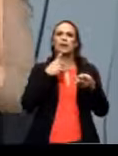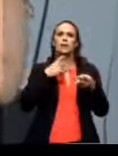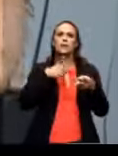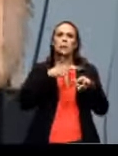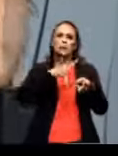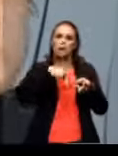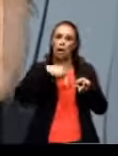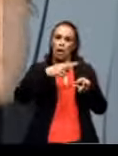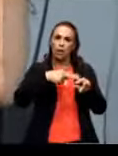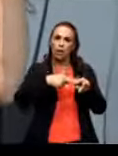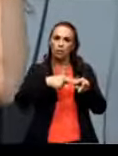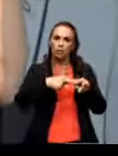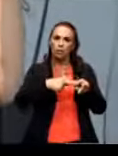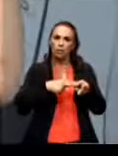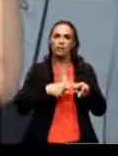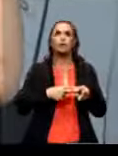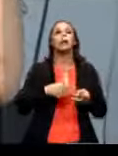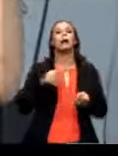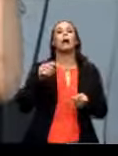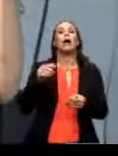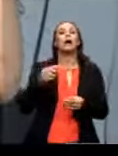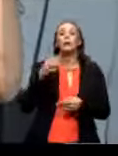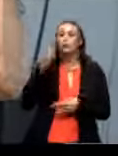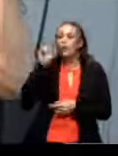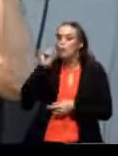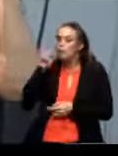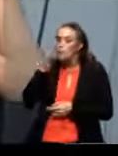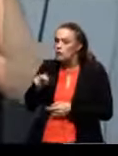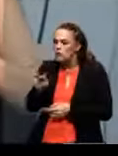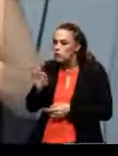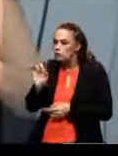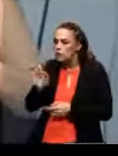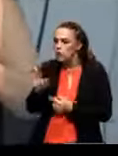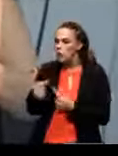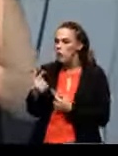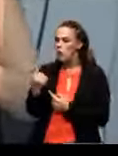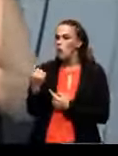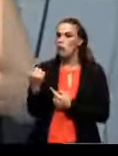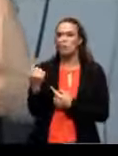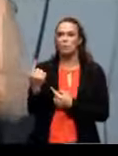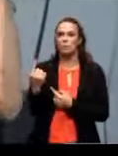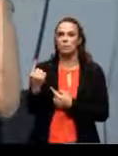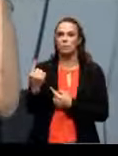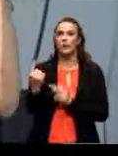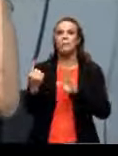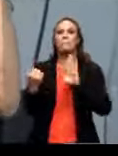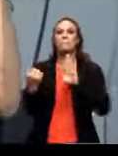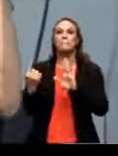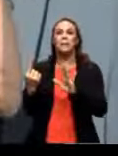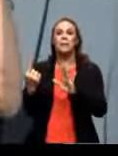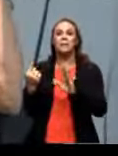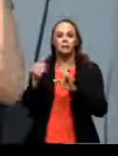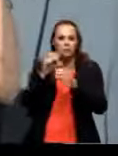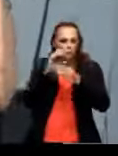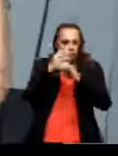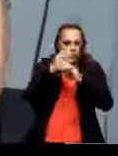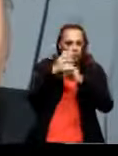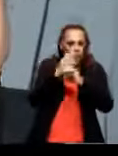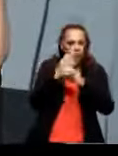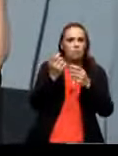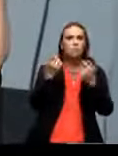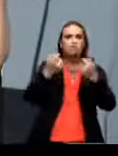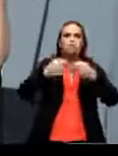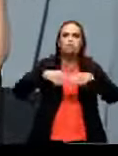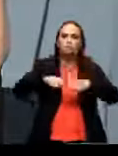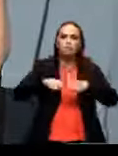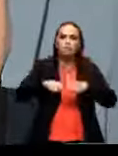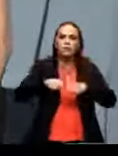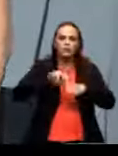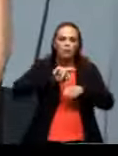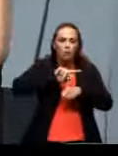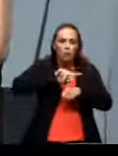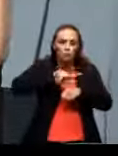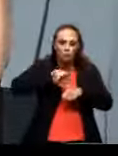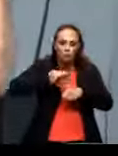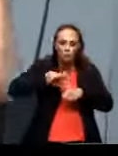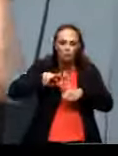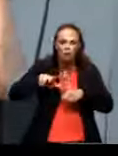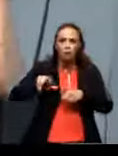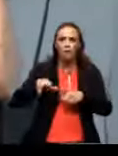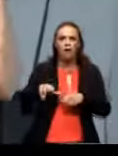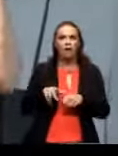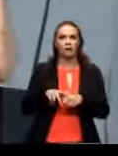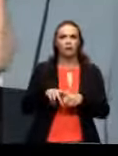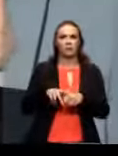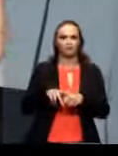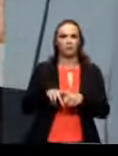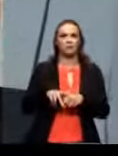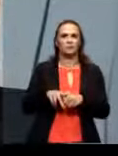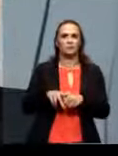a nível microscópico. Então, ele te confunde. Então, a gente chama de coloide, né? É uma heterogênea, sim, mas ele confunde